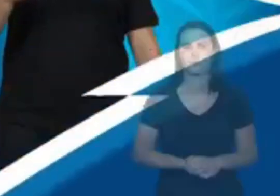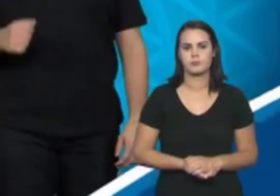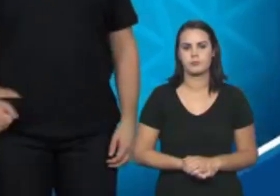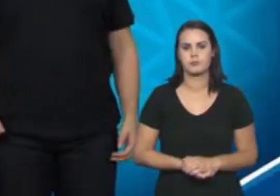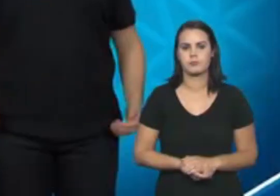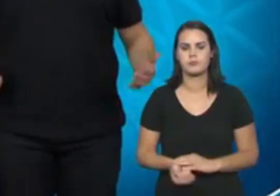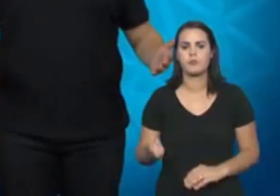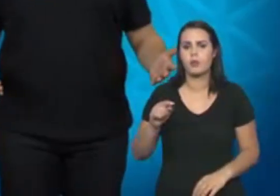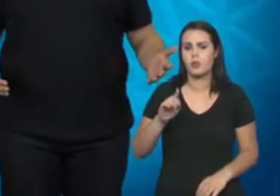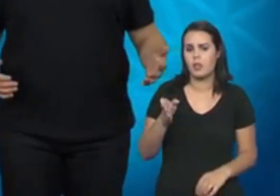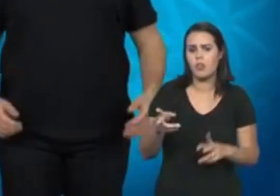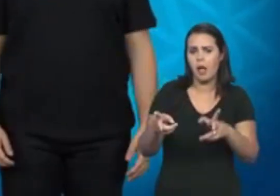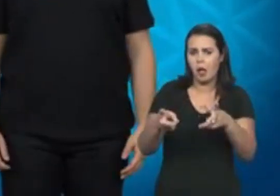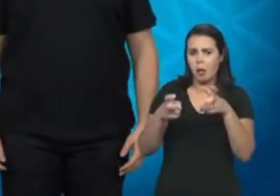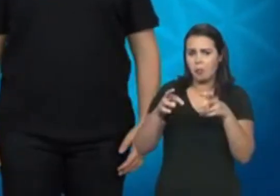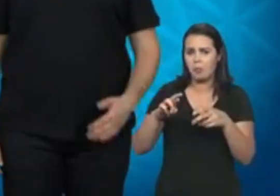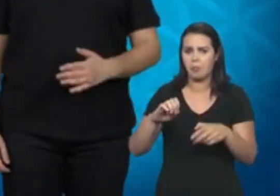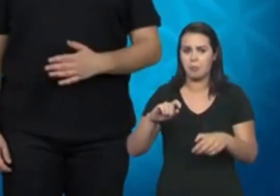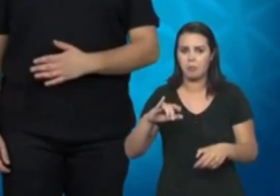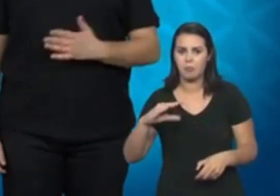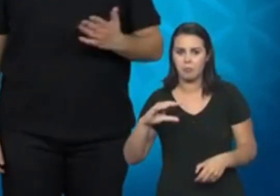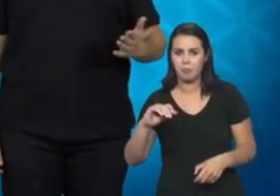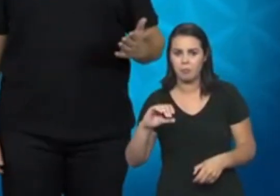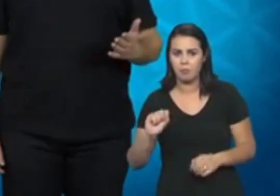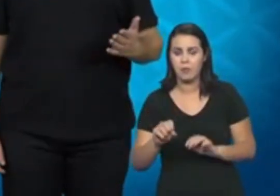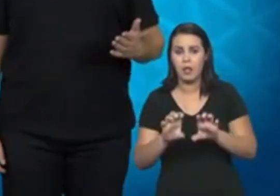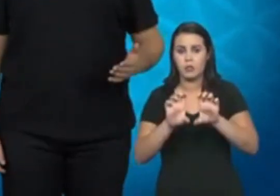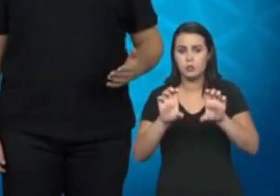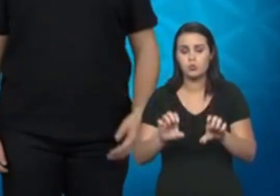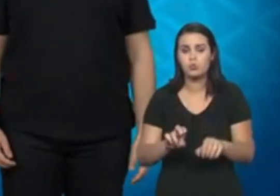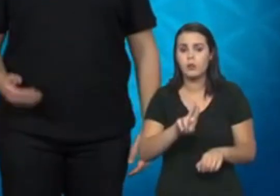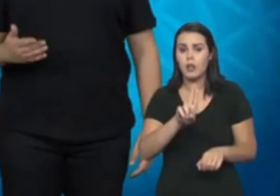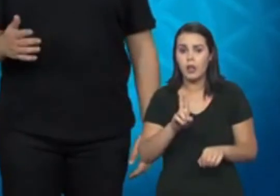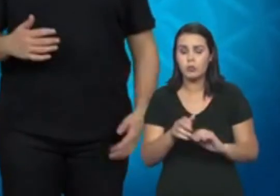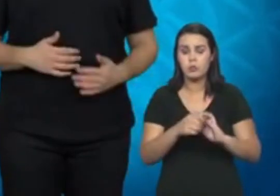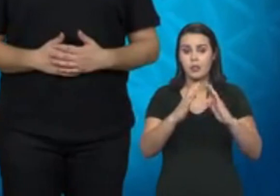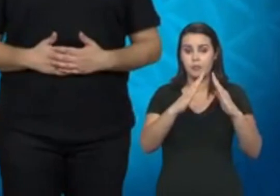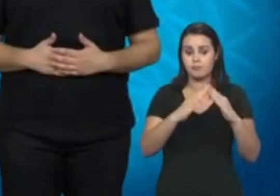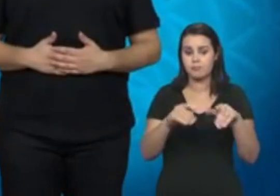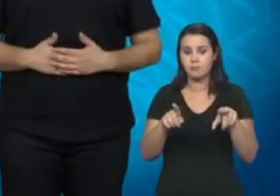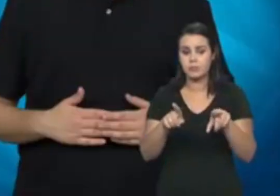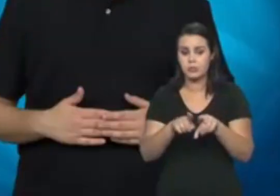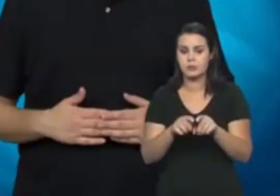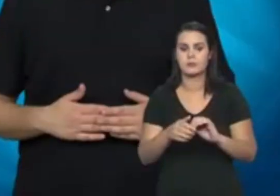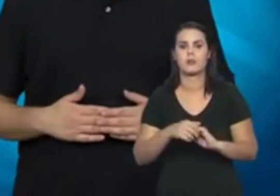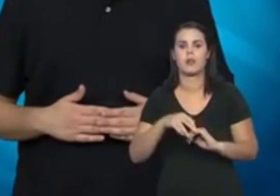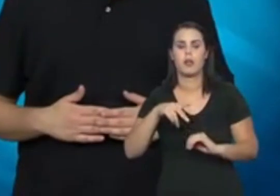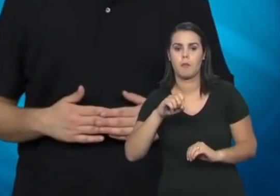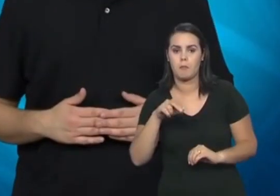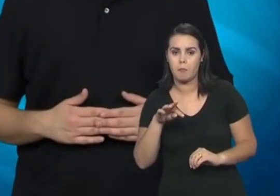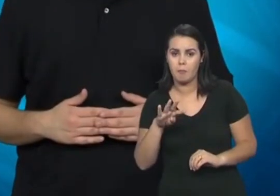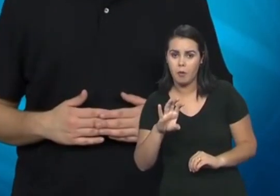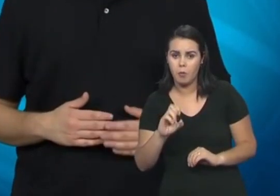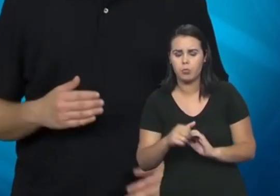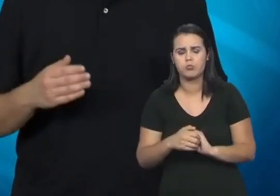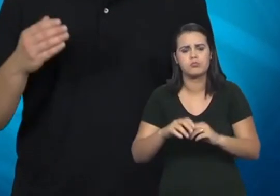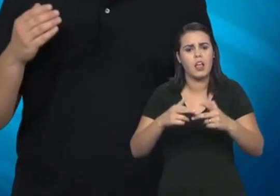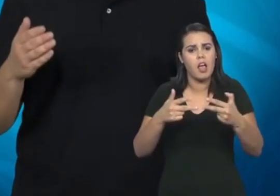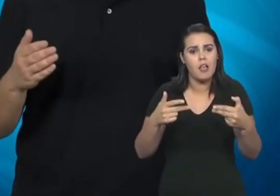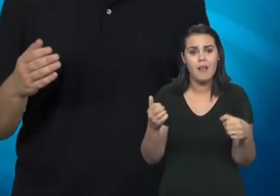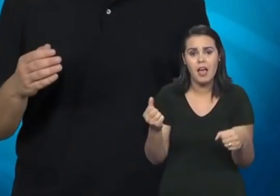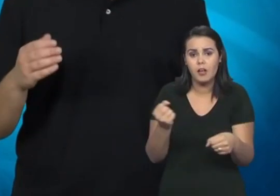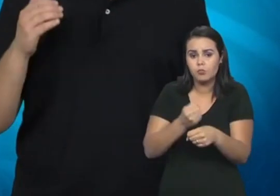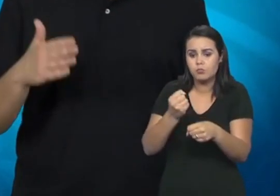Você já reparou que as treliças são estruturas muito utilizadas em telhados, pontes e outras construções? Isso ocorre porque elas são